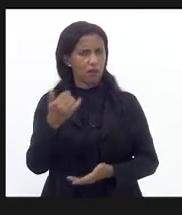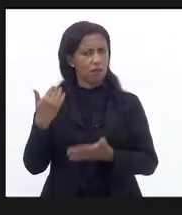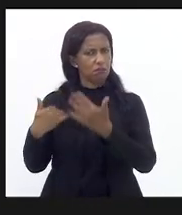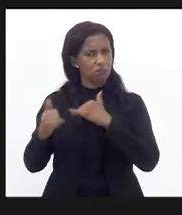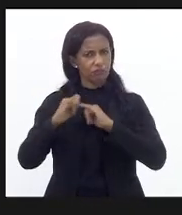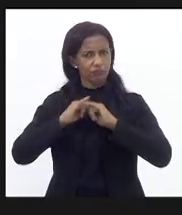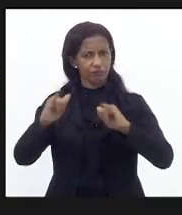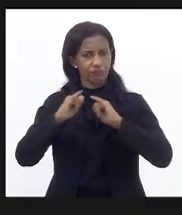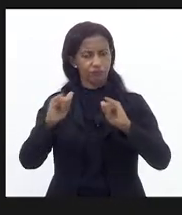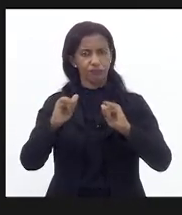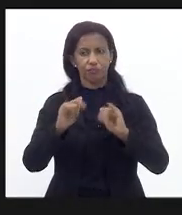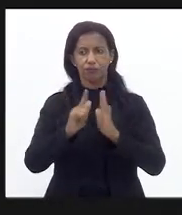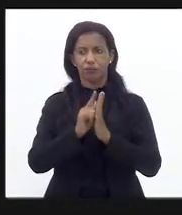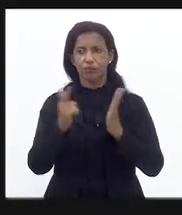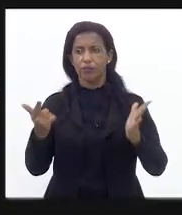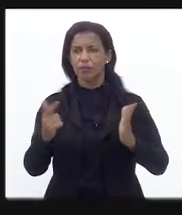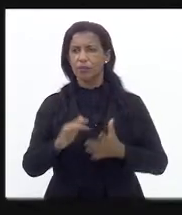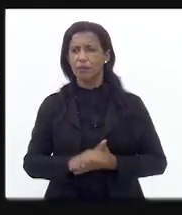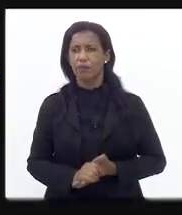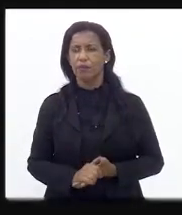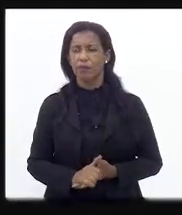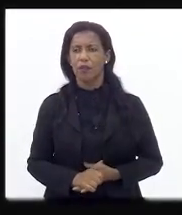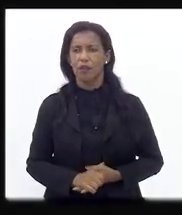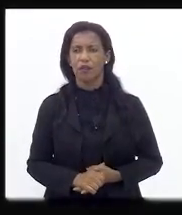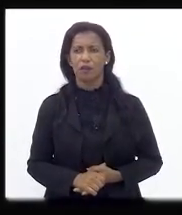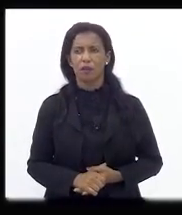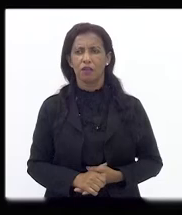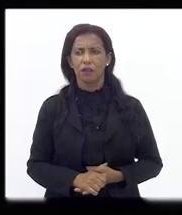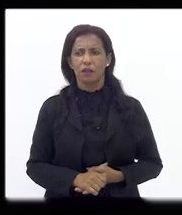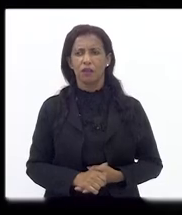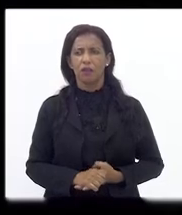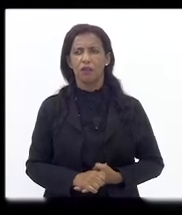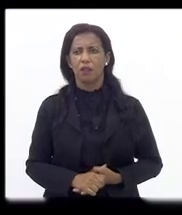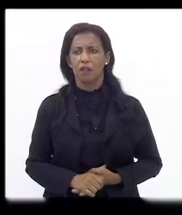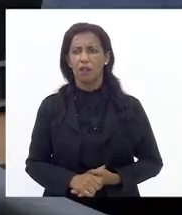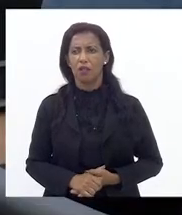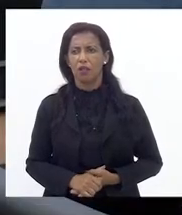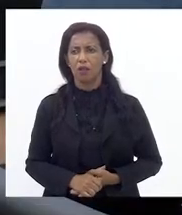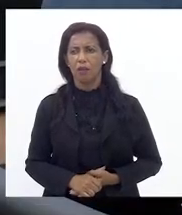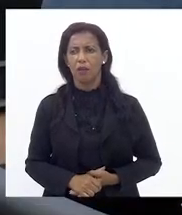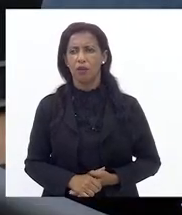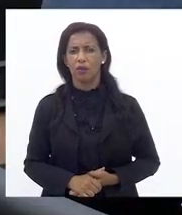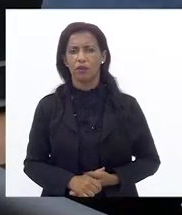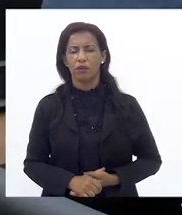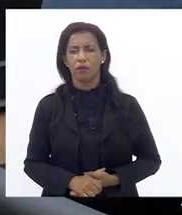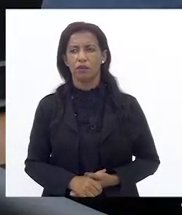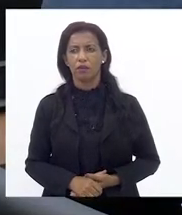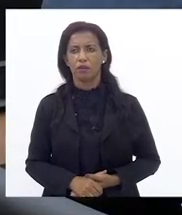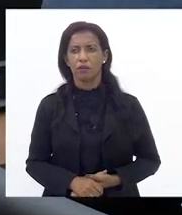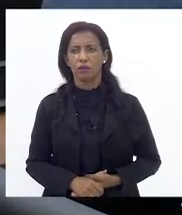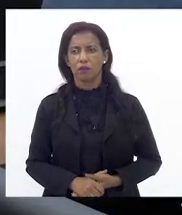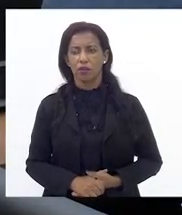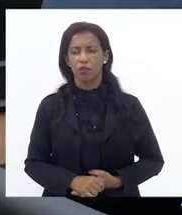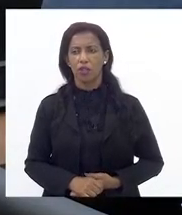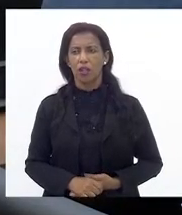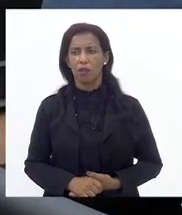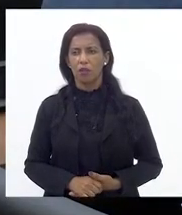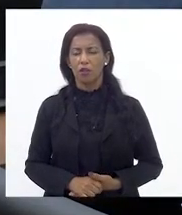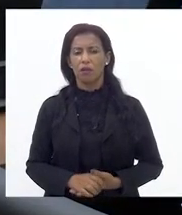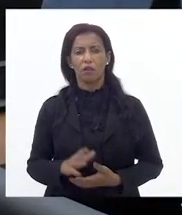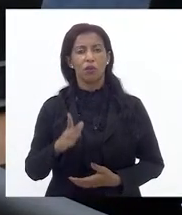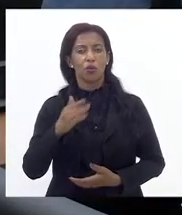notícia no jornal então francesa por Aline preciso que se insere porque eu preciso encerrar audiência é